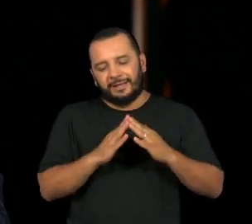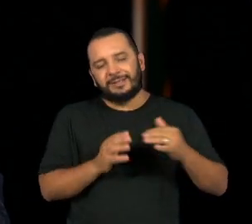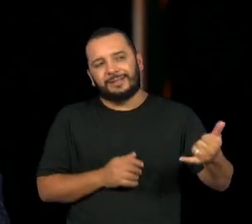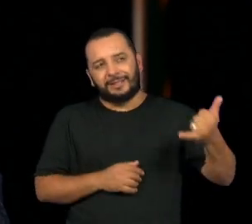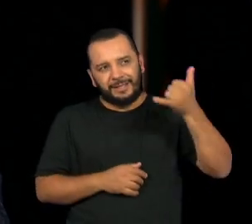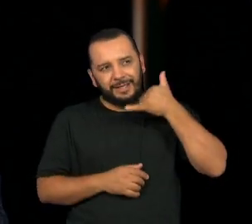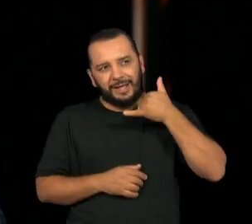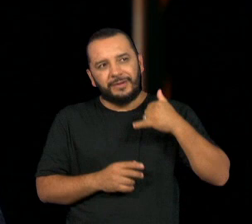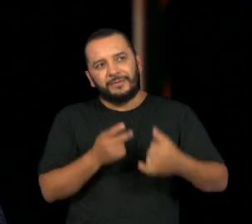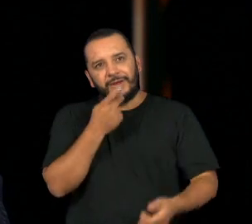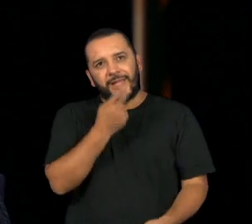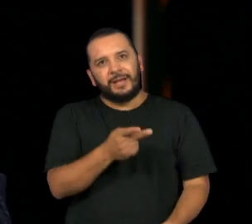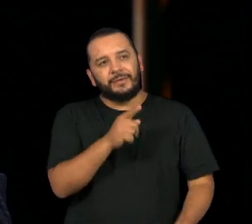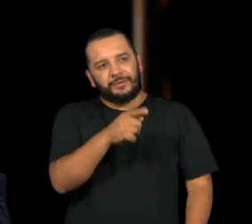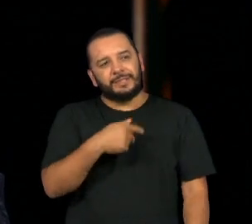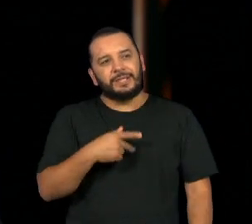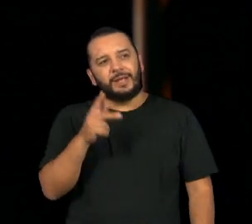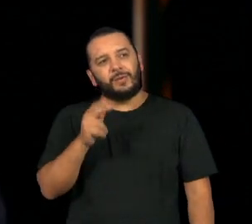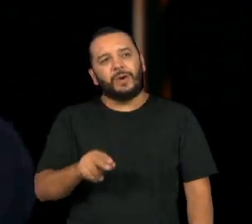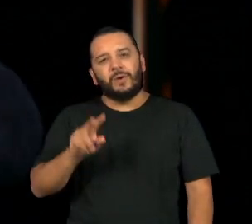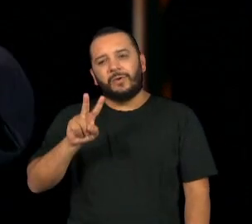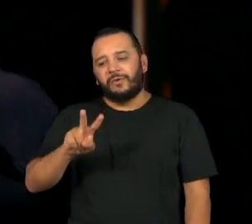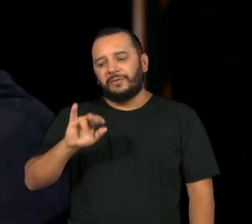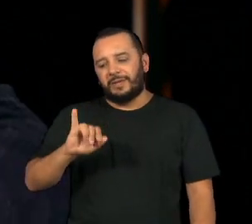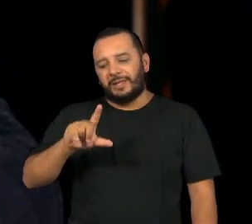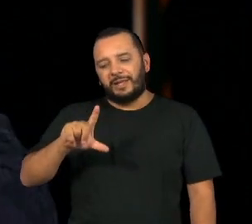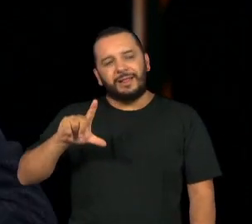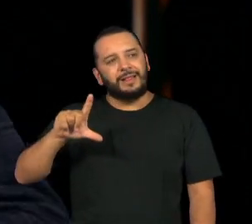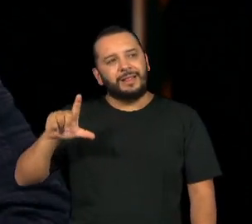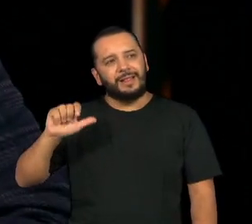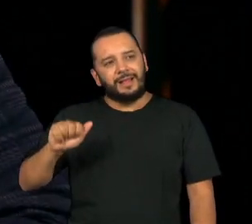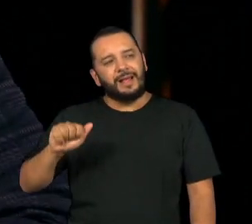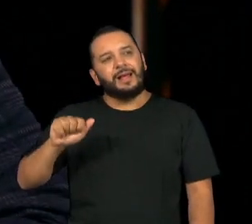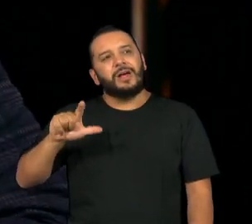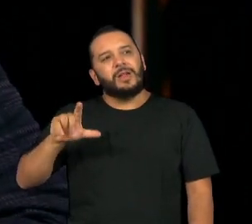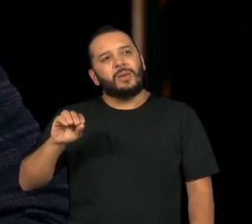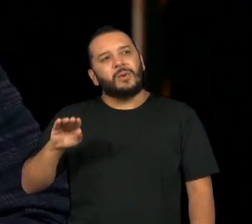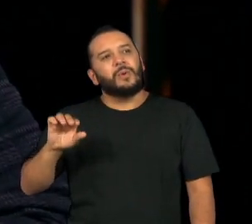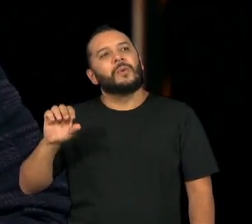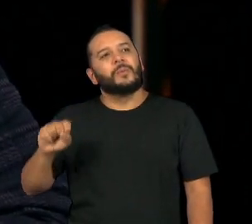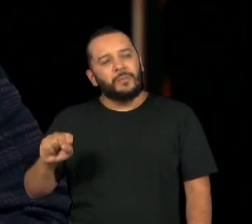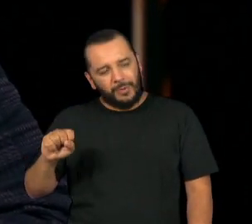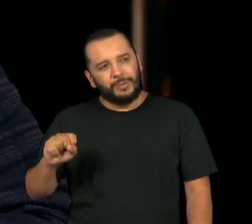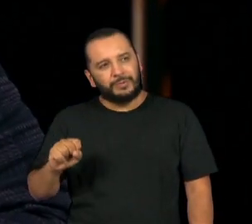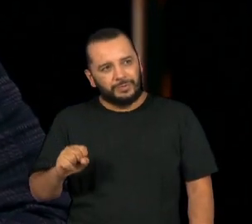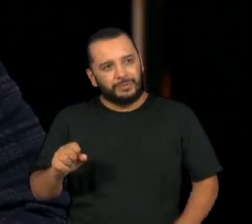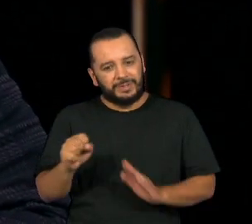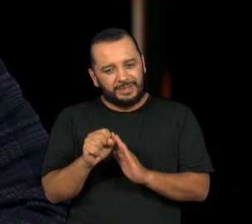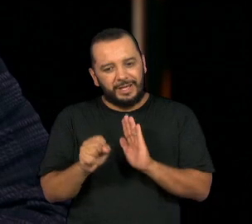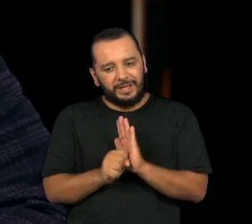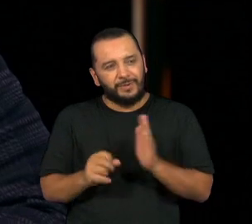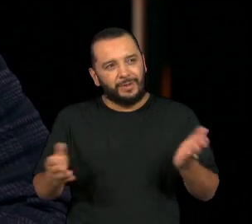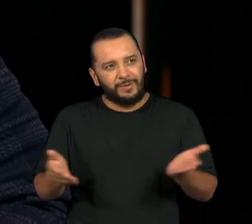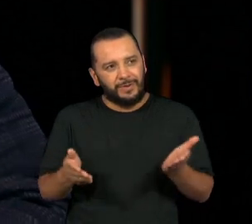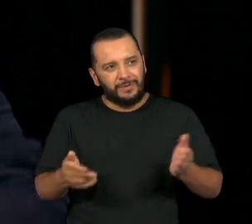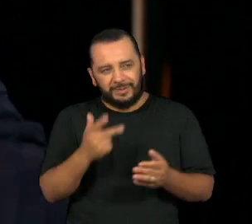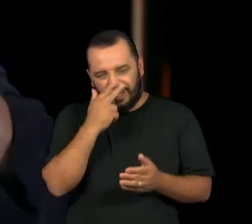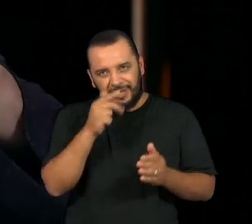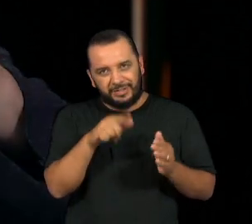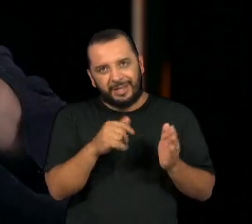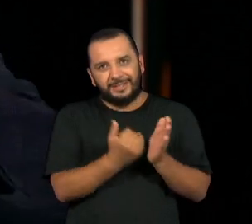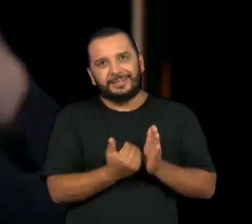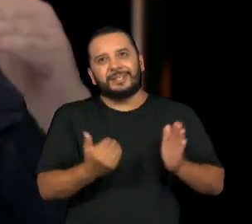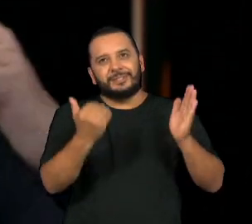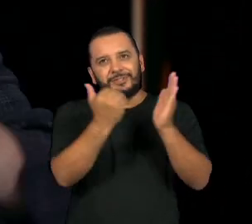falava que você era o Villa-Lobos do novo milênio. Olha. Você acha que ele exagerava ou você